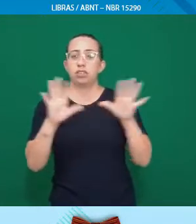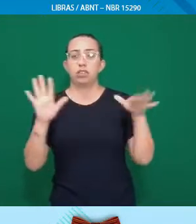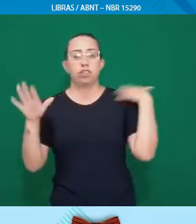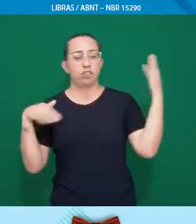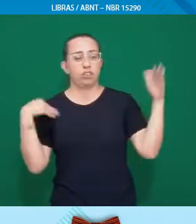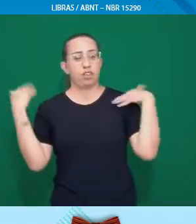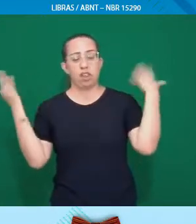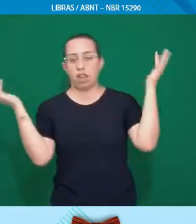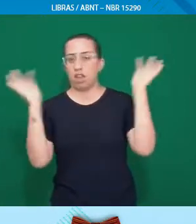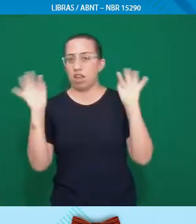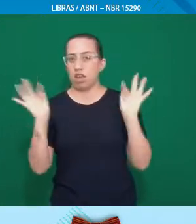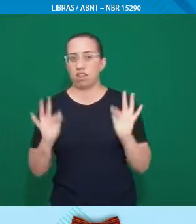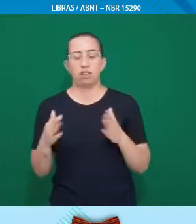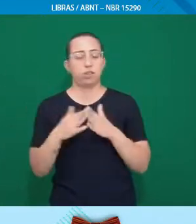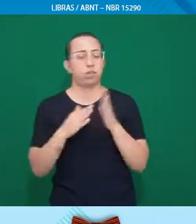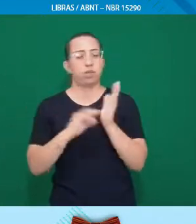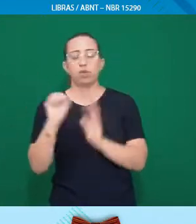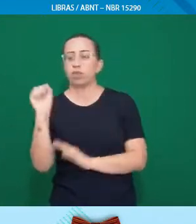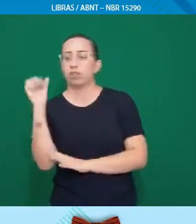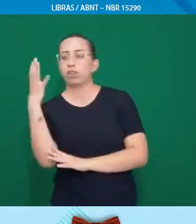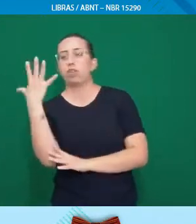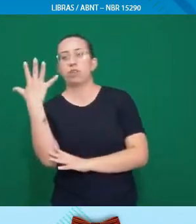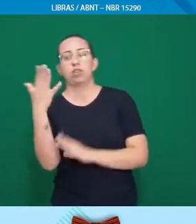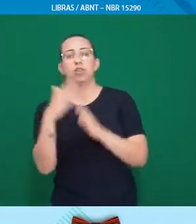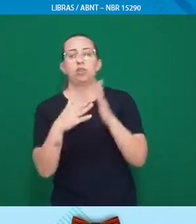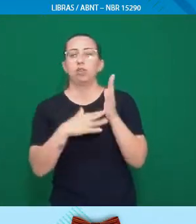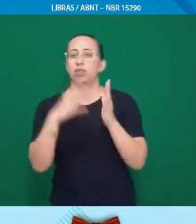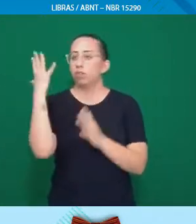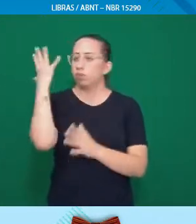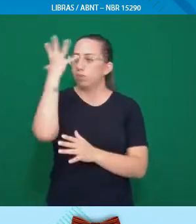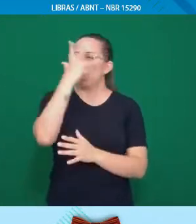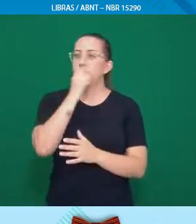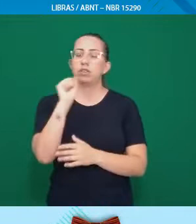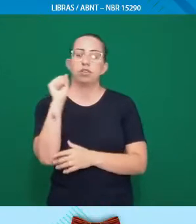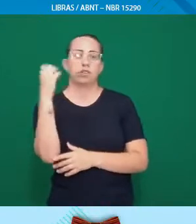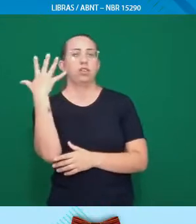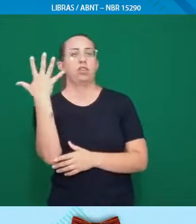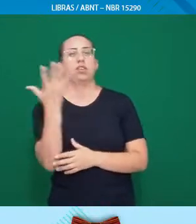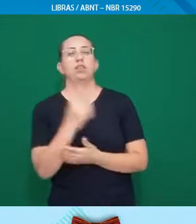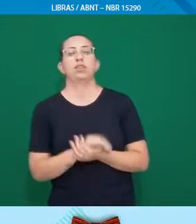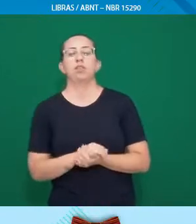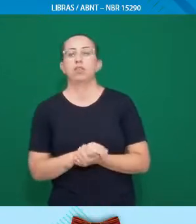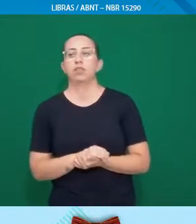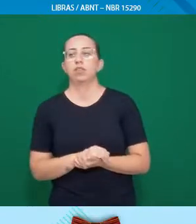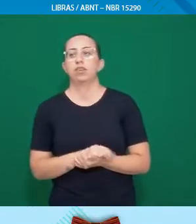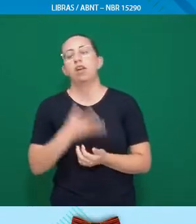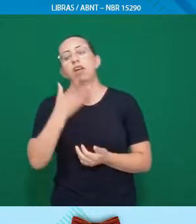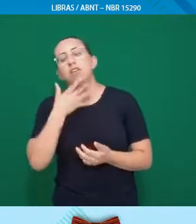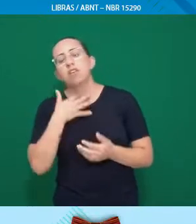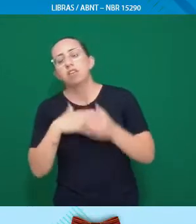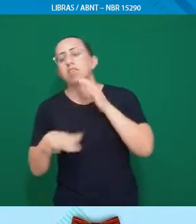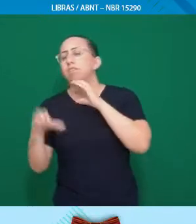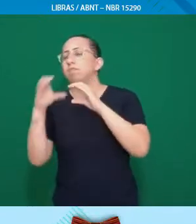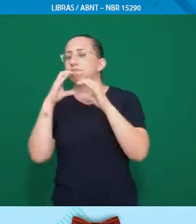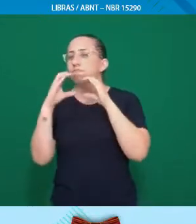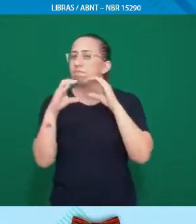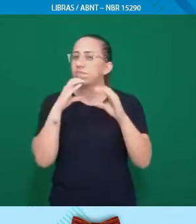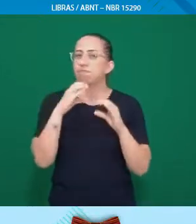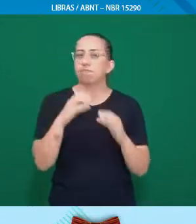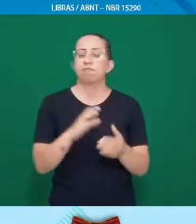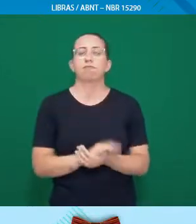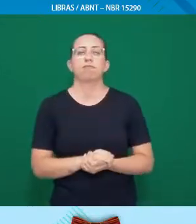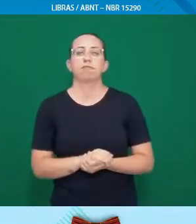deixando alegre feliz por tantas coisas bonitas que já aconteceu as crianças aqui cantarem né